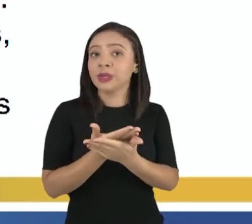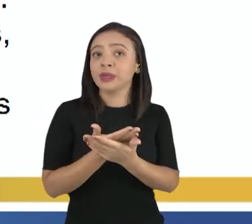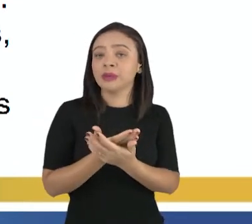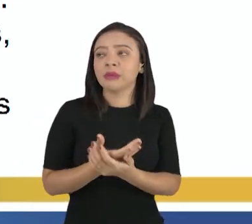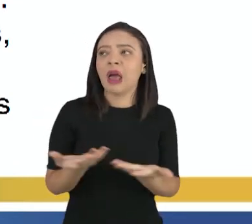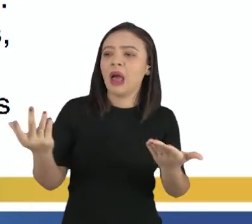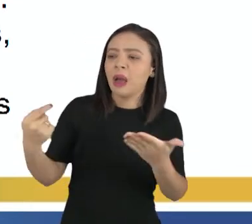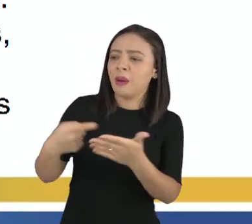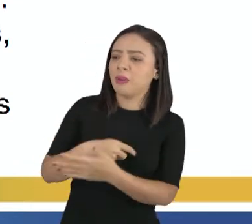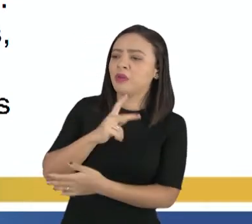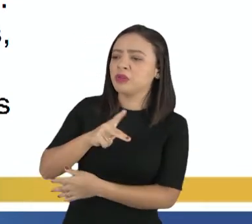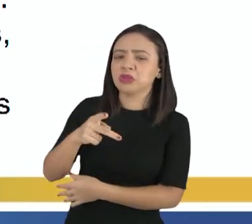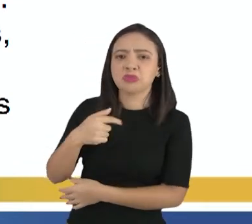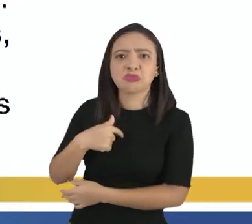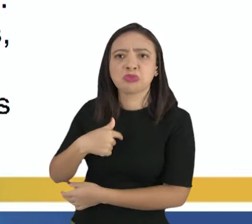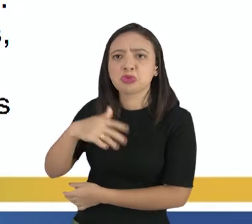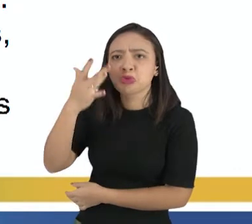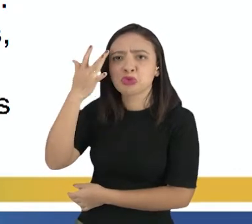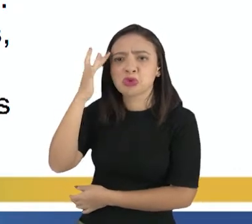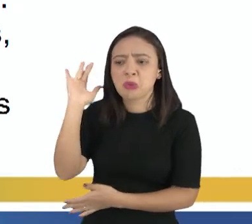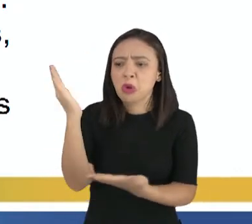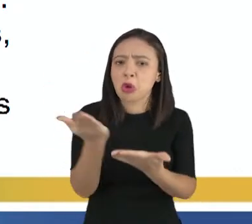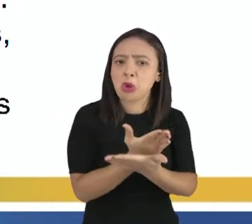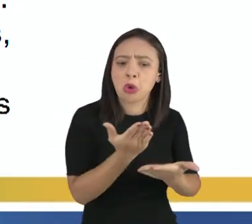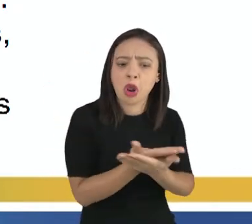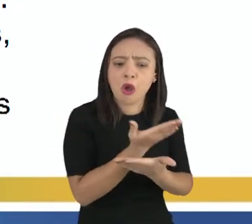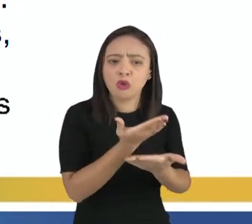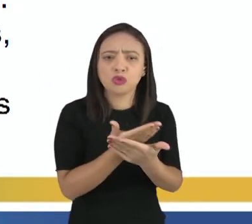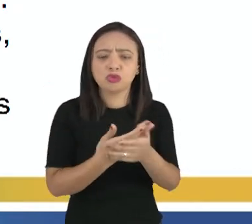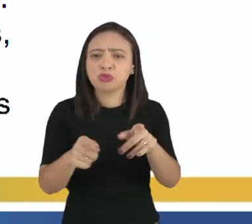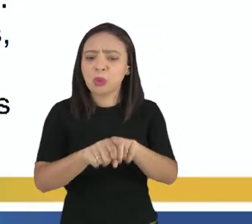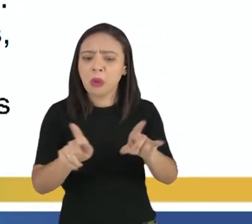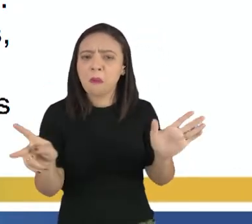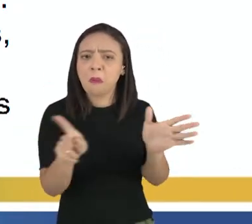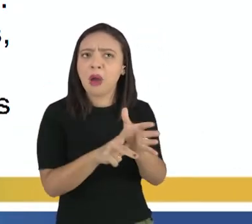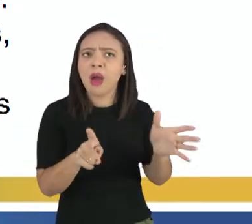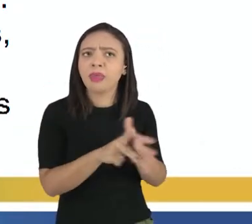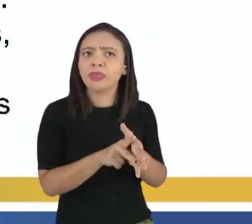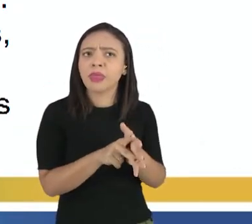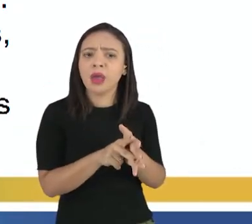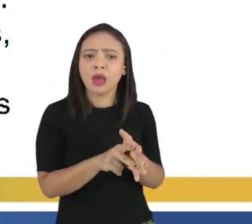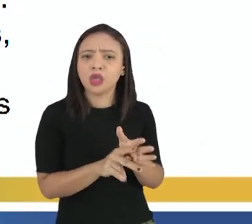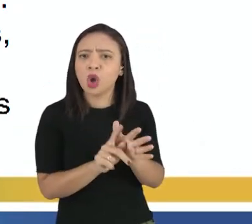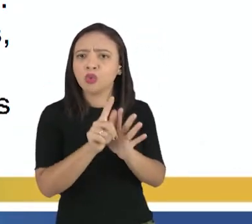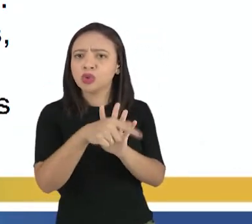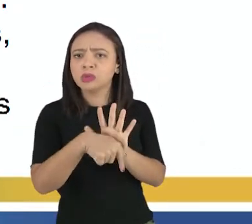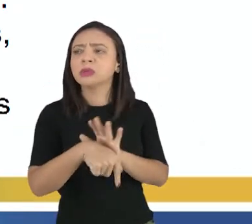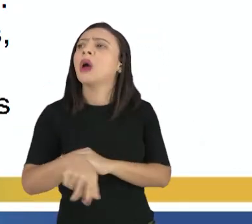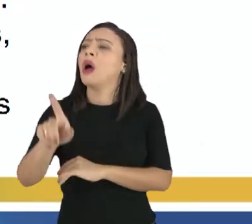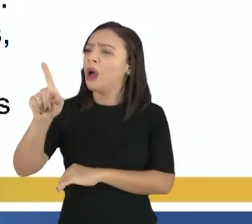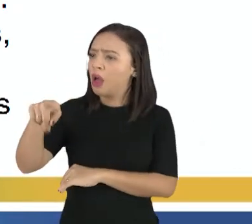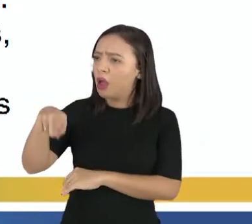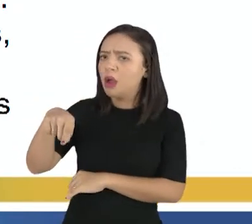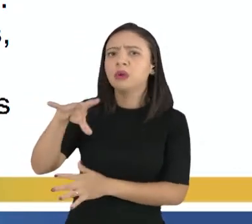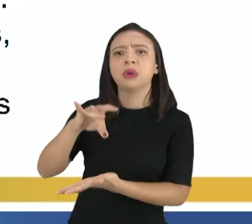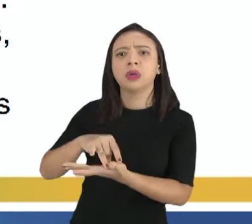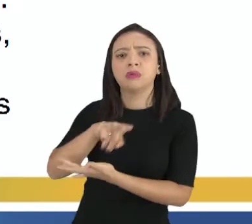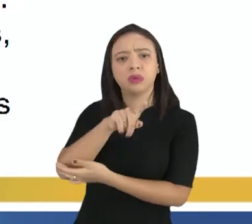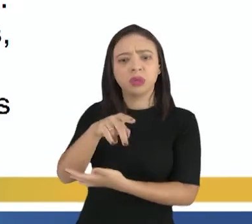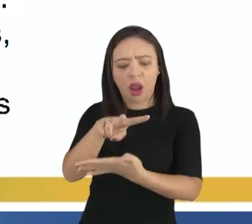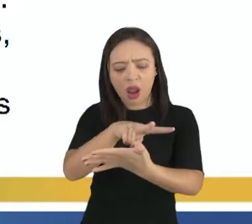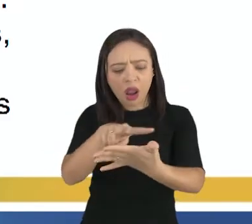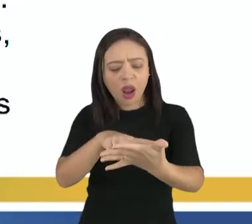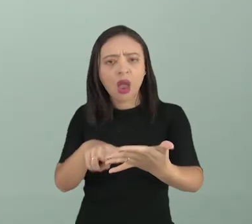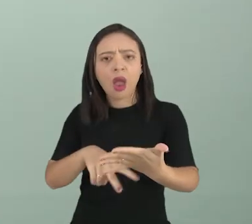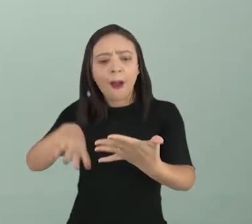a professora mas eu não sabia que lembre de dar de fazer parte do mundo gênero é um gênero você não tá